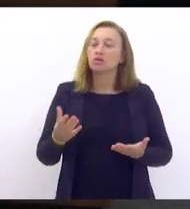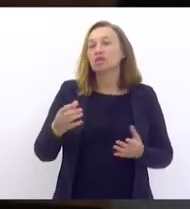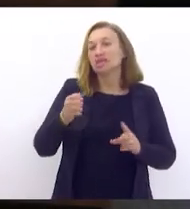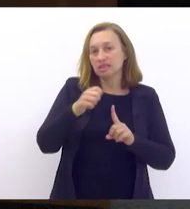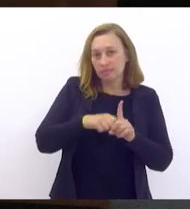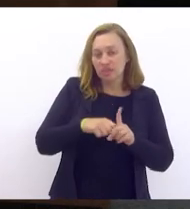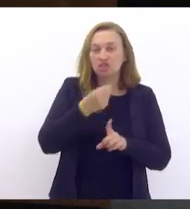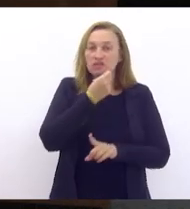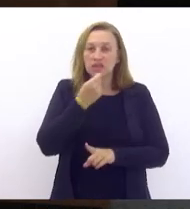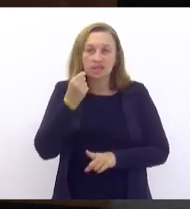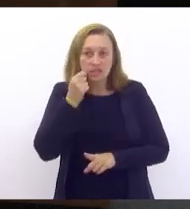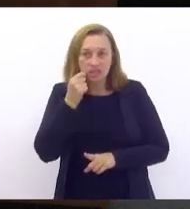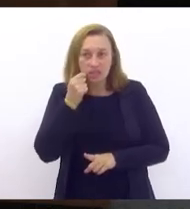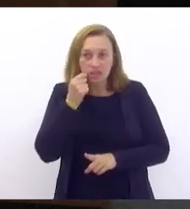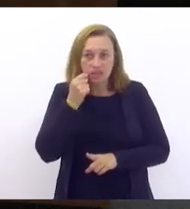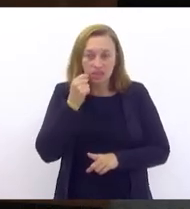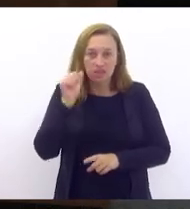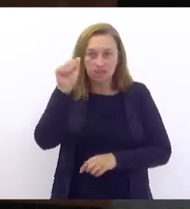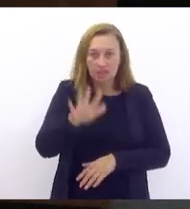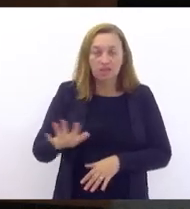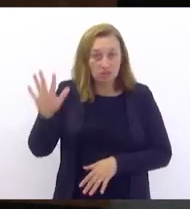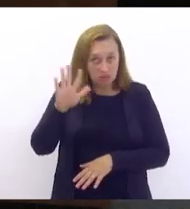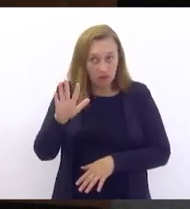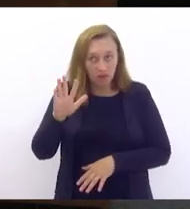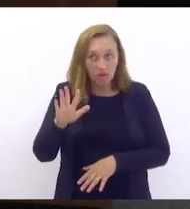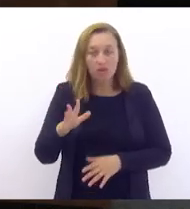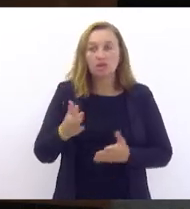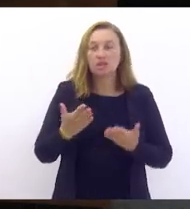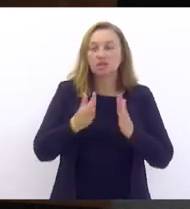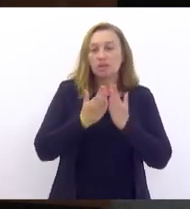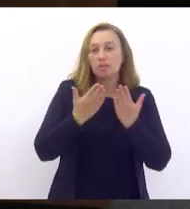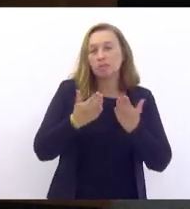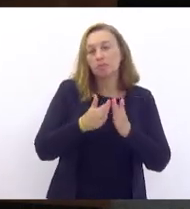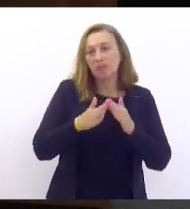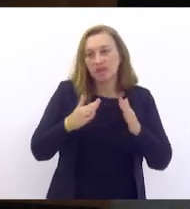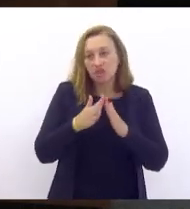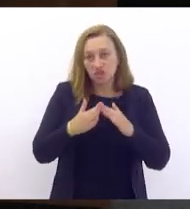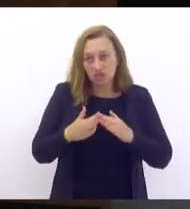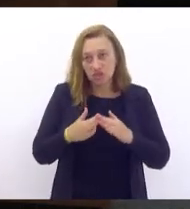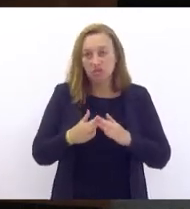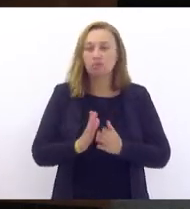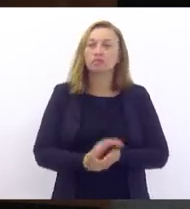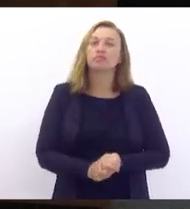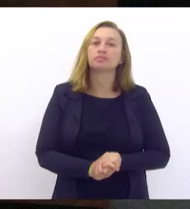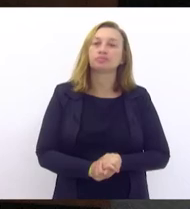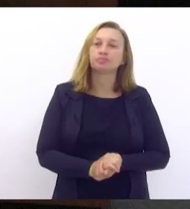esse mês de setembro é o mês nacional para isso, esse apelo que lhe faço para a tramitação